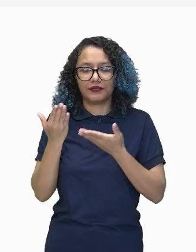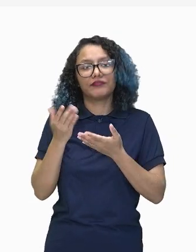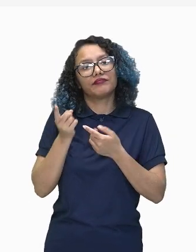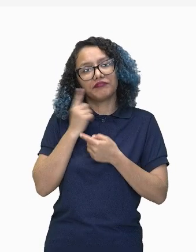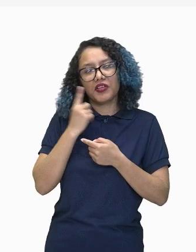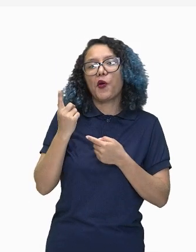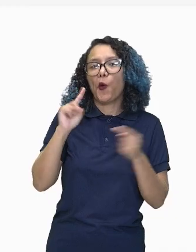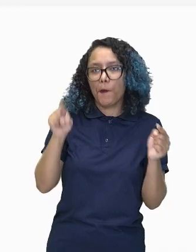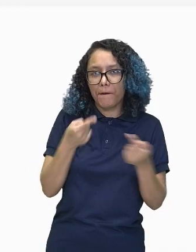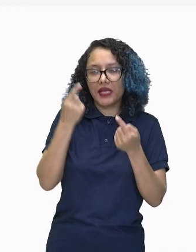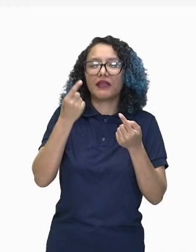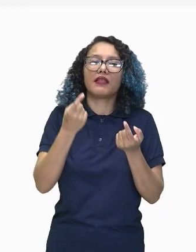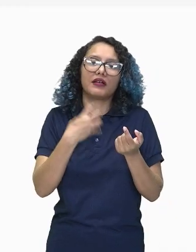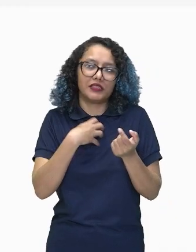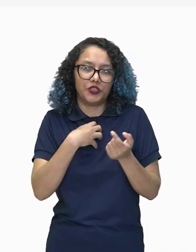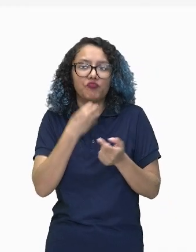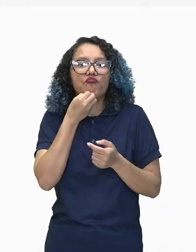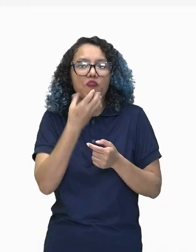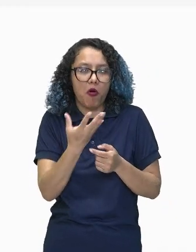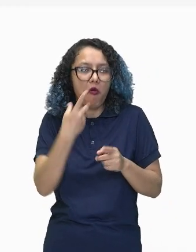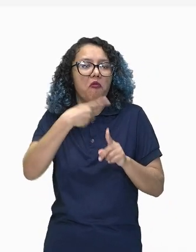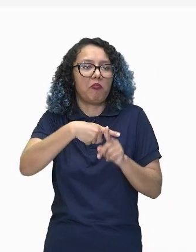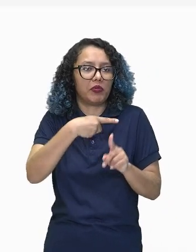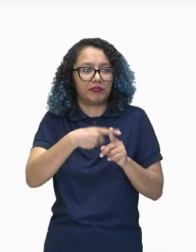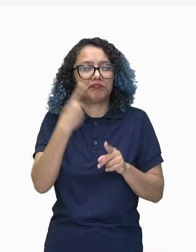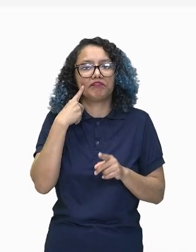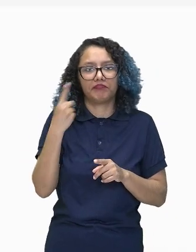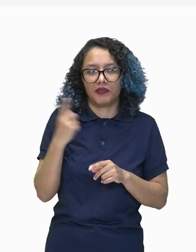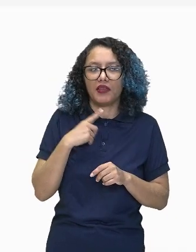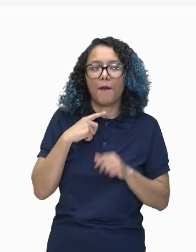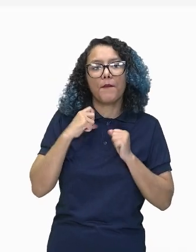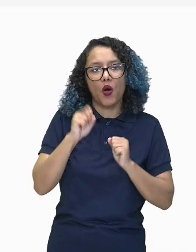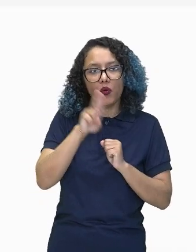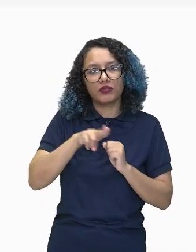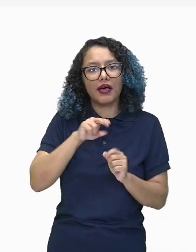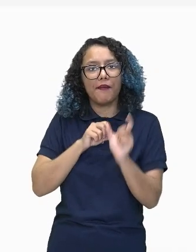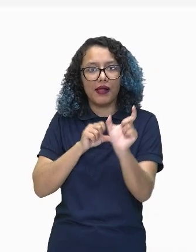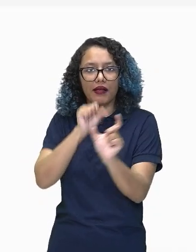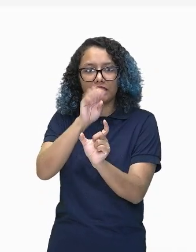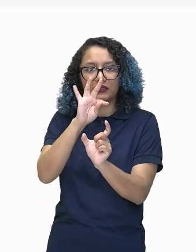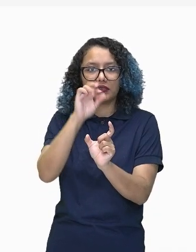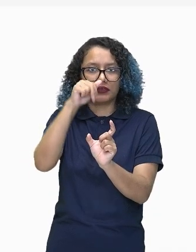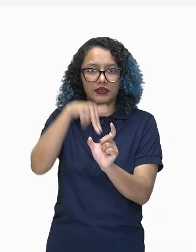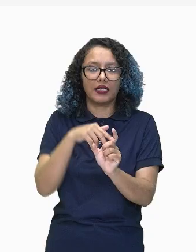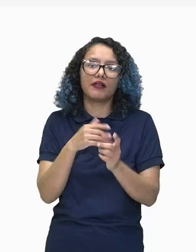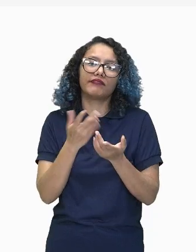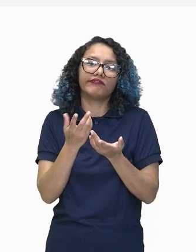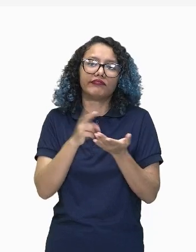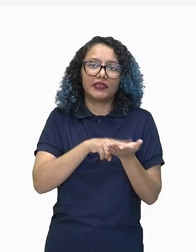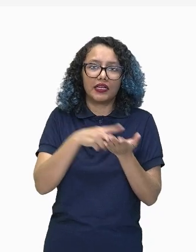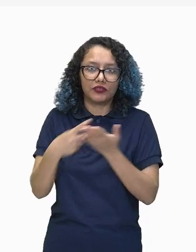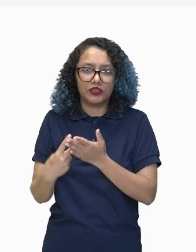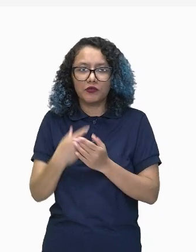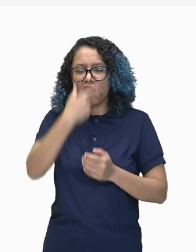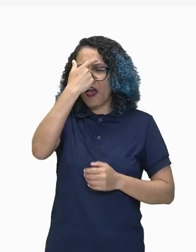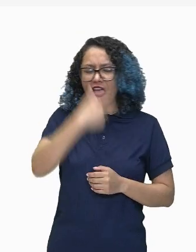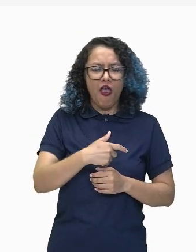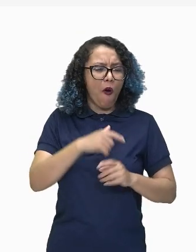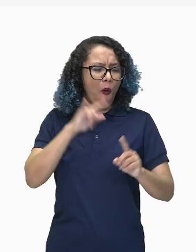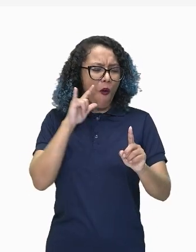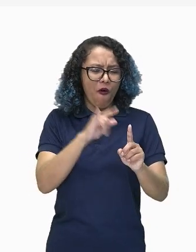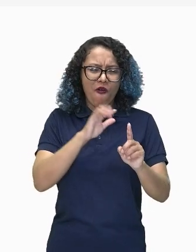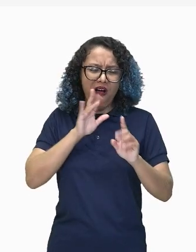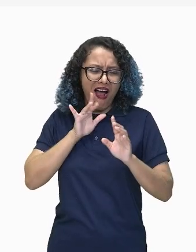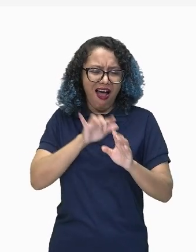Aqui sim tem um sentido positivo. Então você pode utilizar dessa maneira. I stand this band. Eu sou super fã dessa banda. Ok?